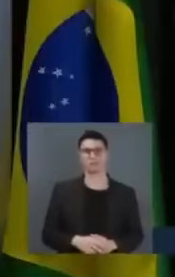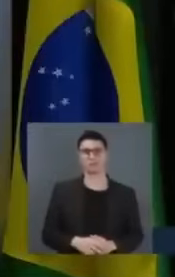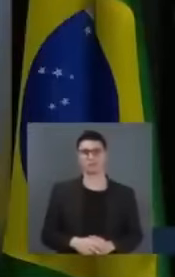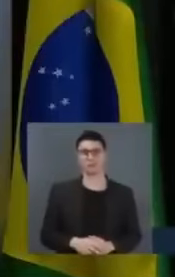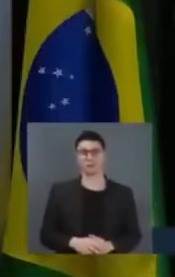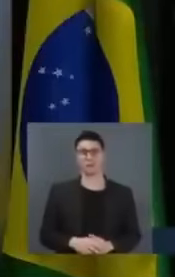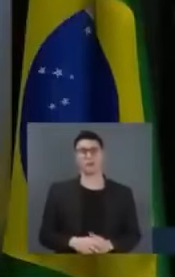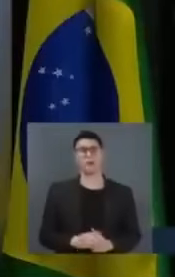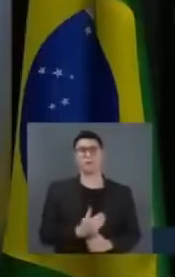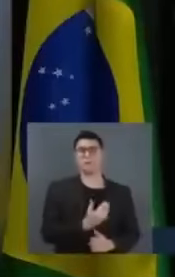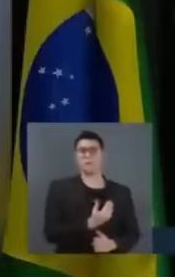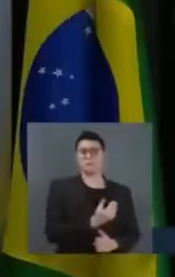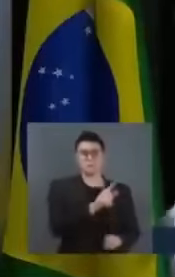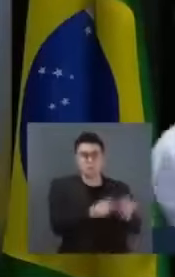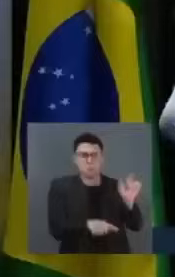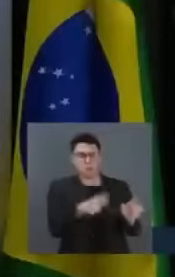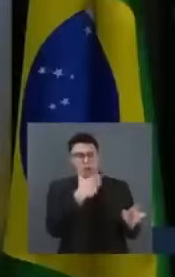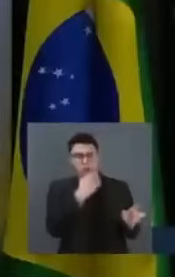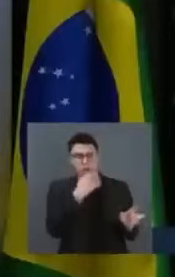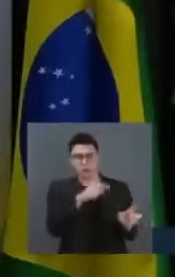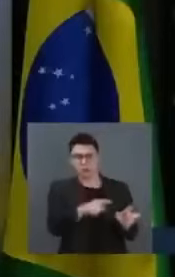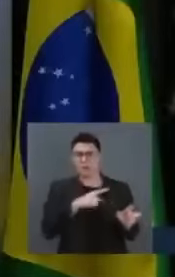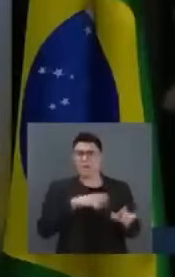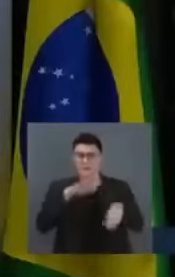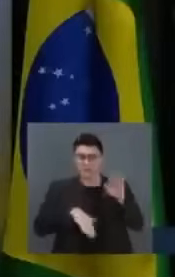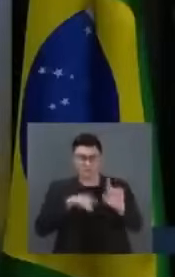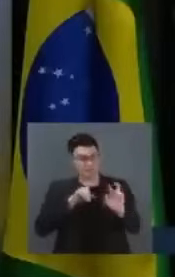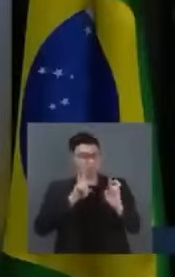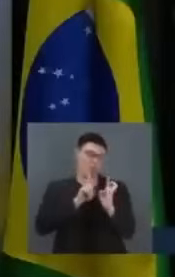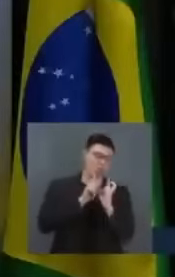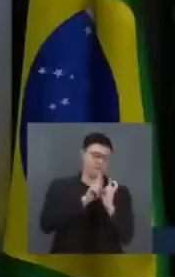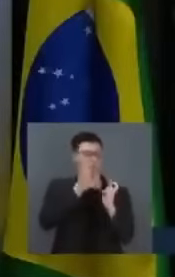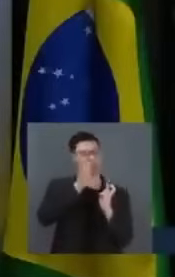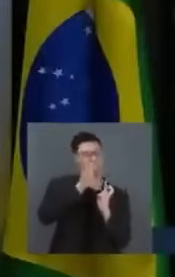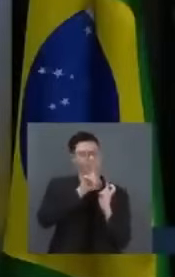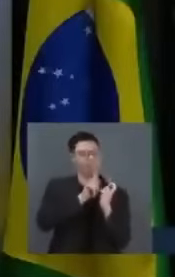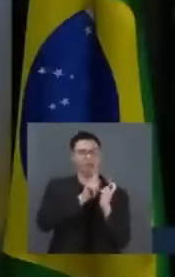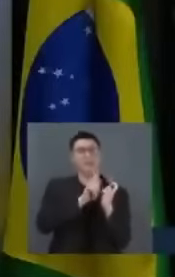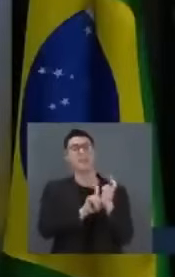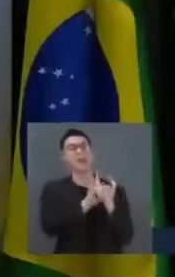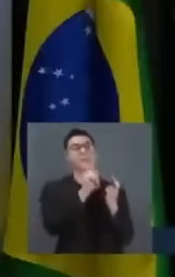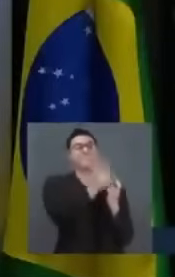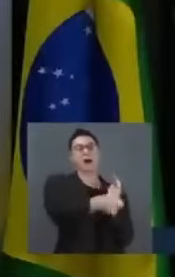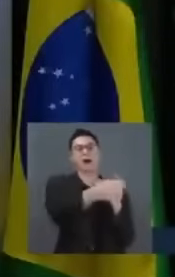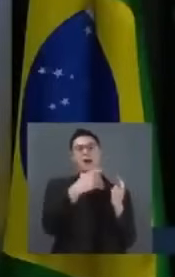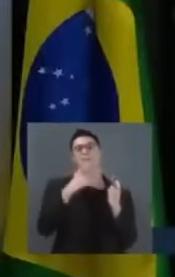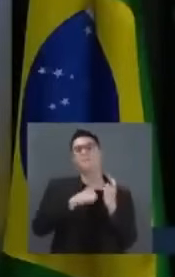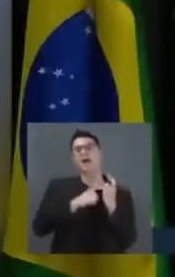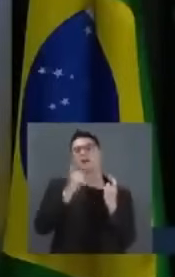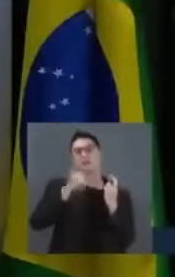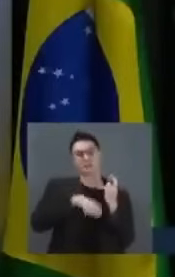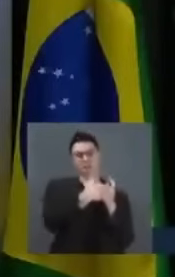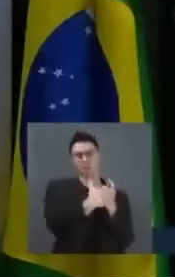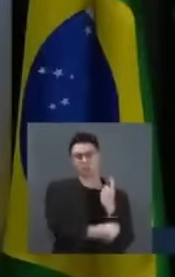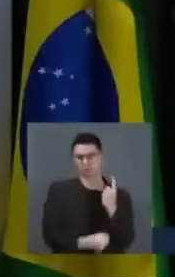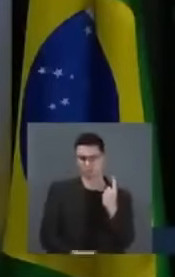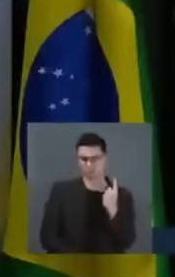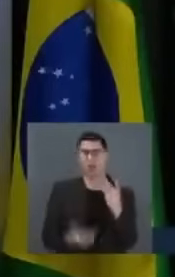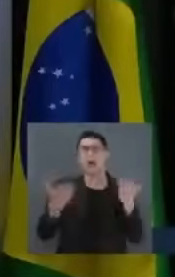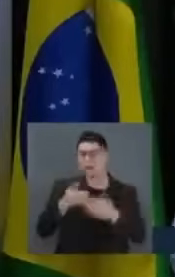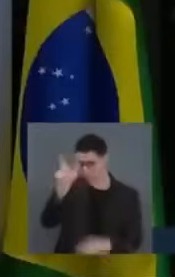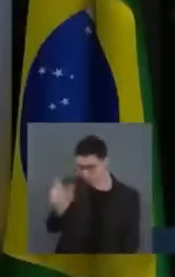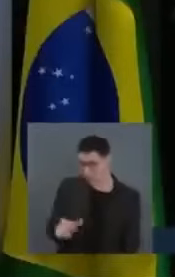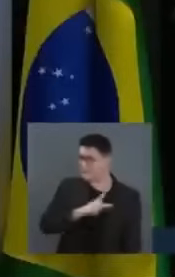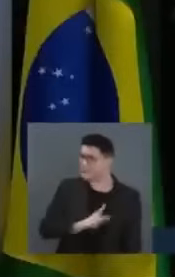muitos homens são copartícipes, eles são participantes, enfim. Agora um detalhe importante, o senhor que é penalista,